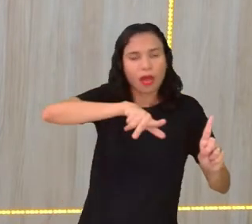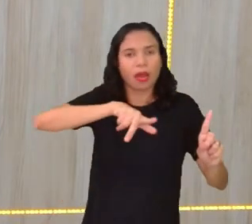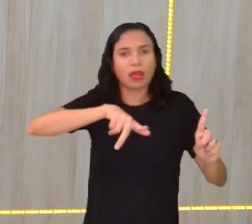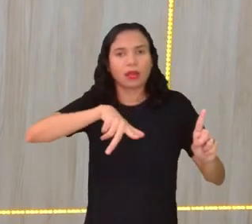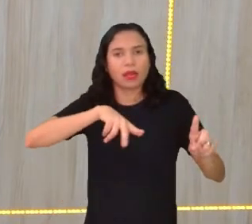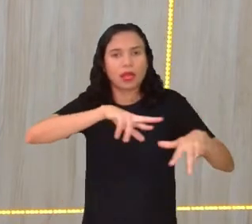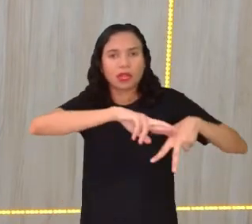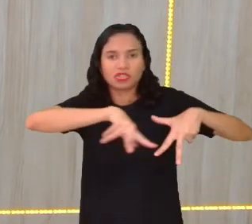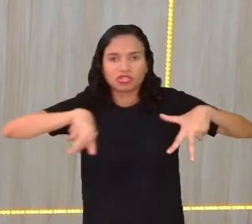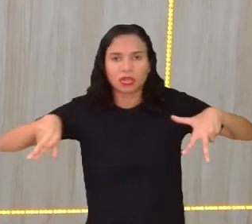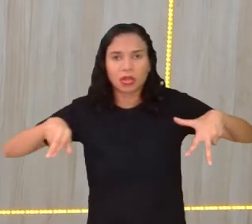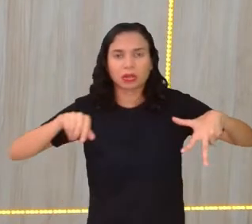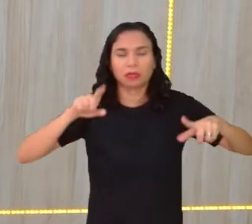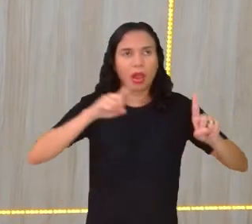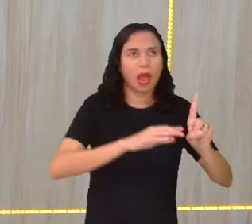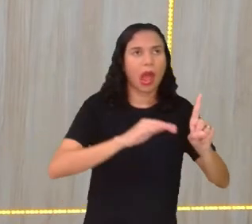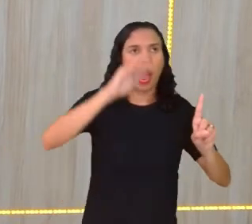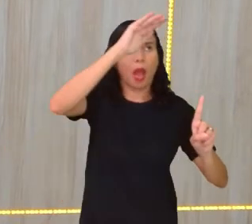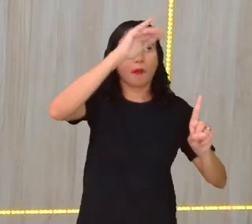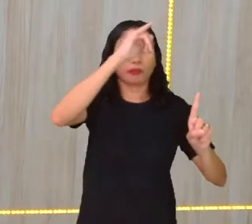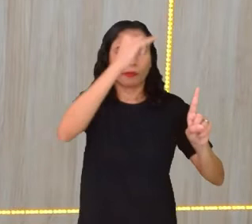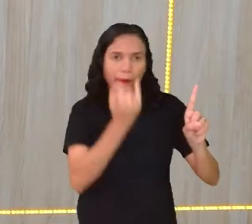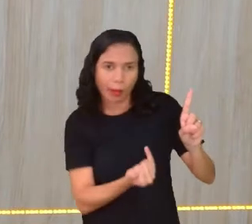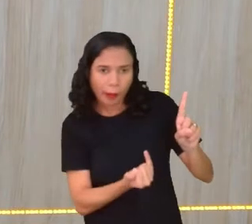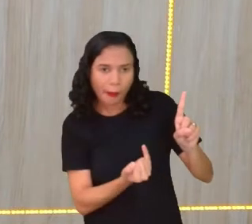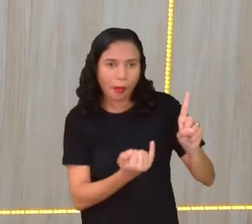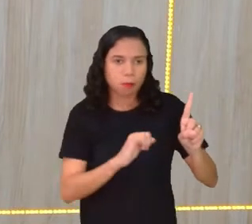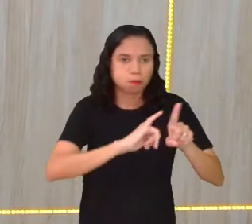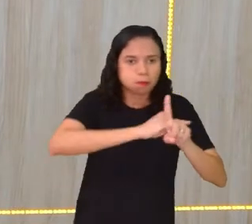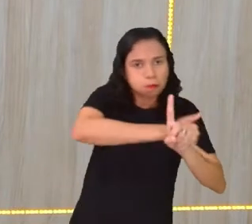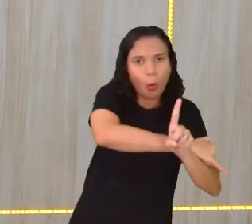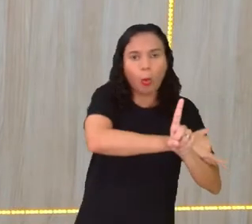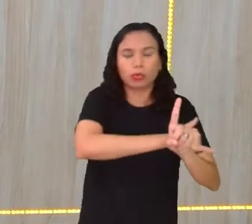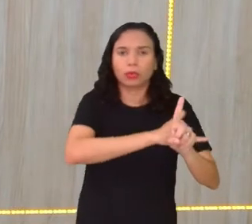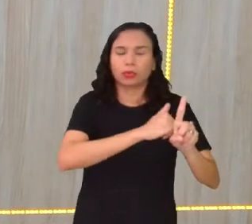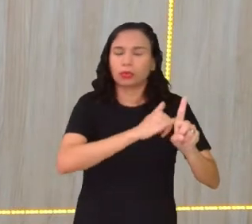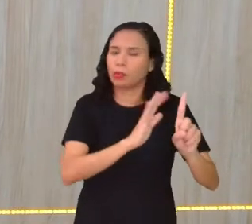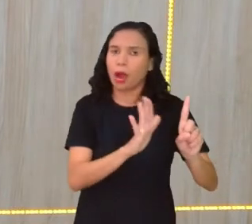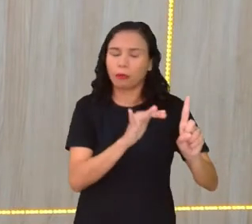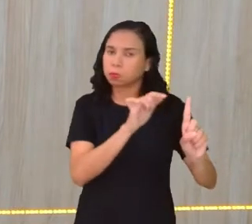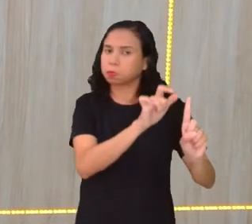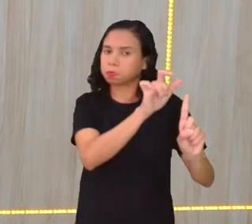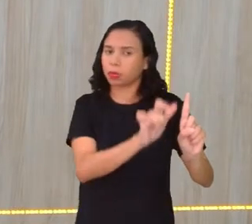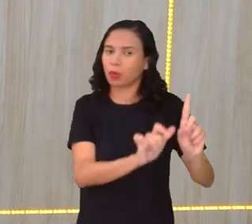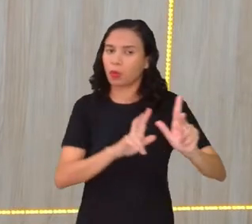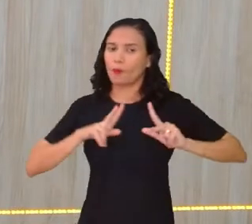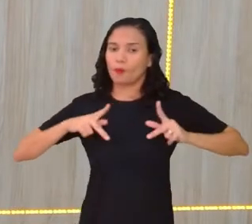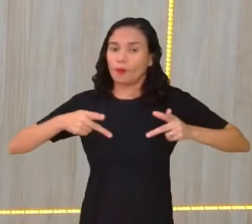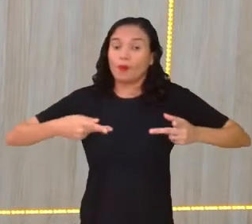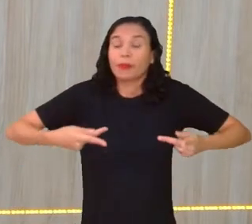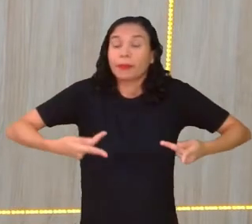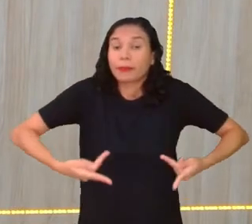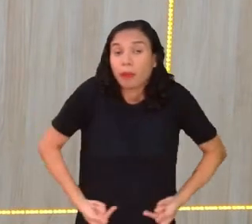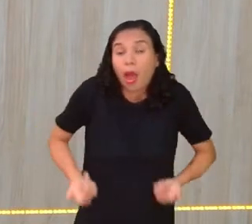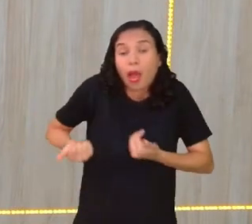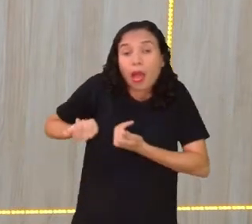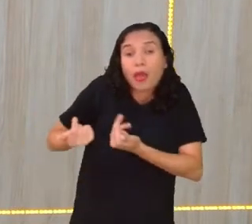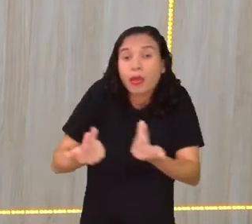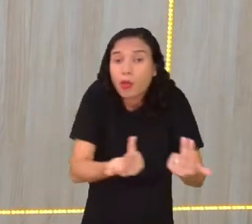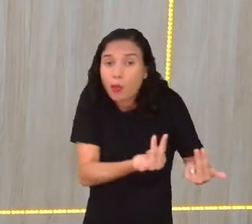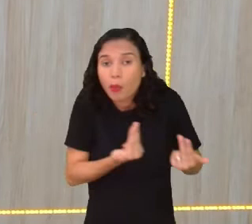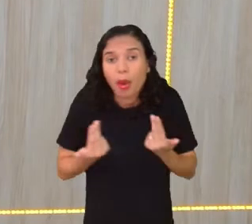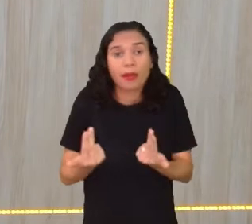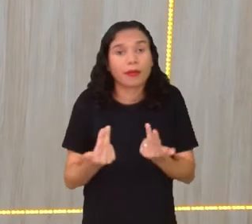sua, porque ele é mais alto, mais baixo, mais gordinho, mais magrinho. Então, nada disso, né? Porque você faz